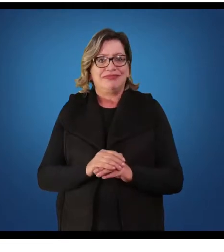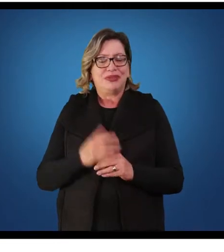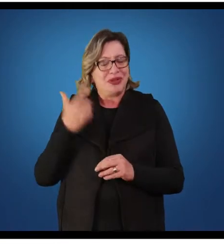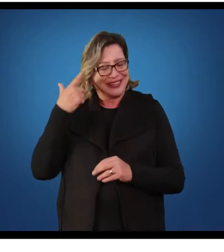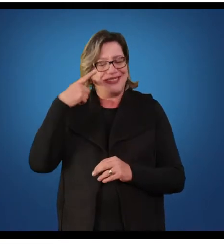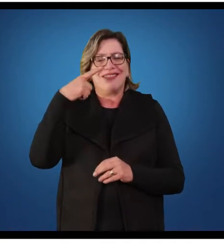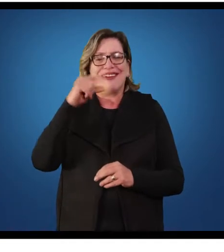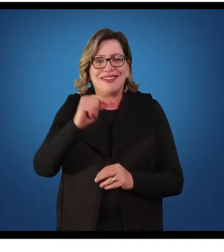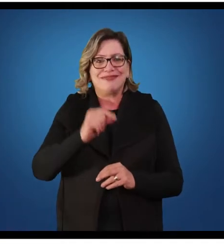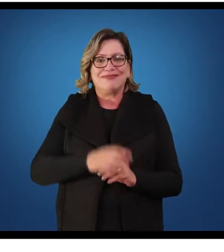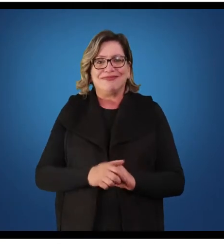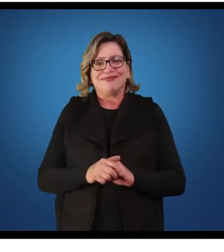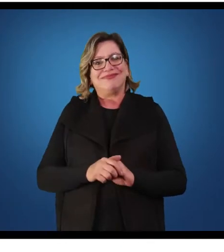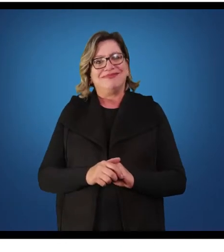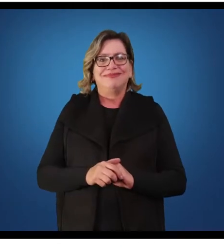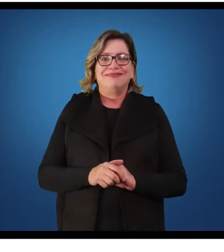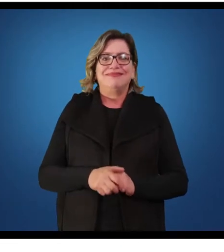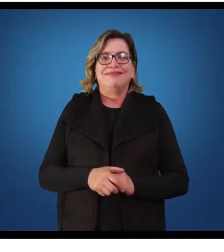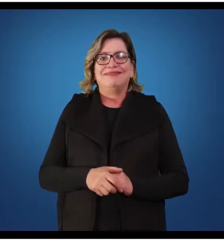vai!